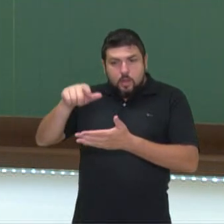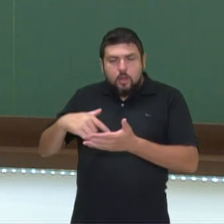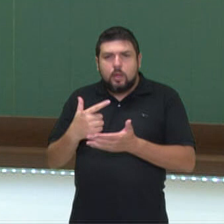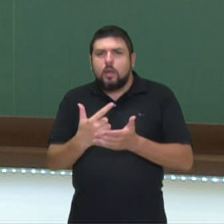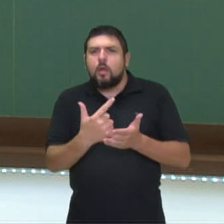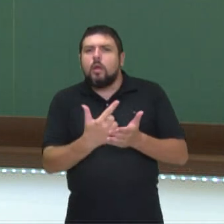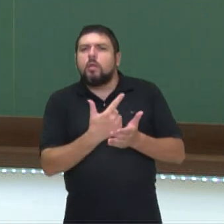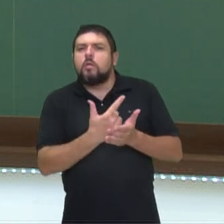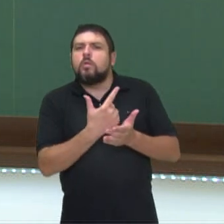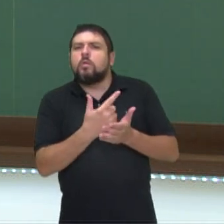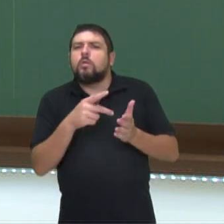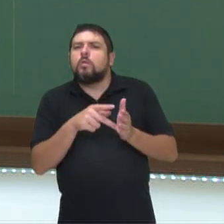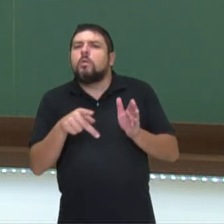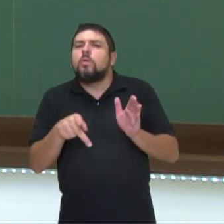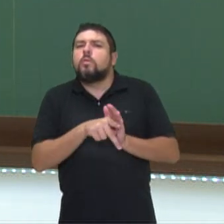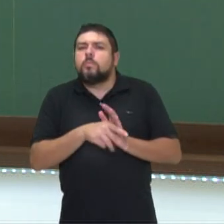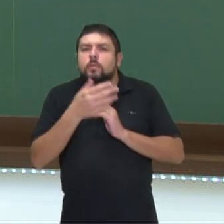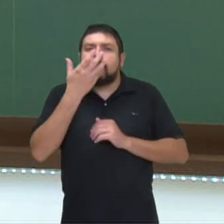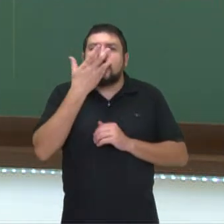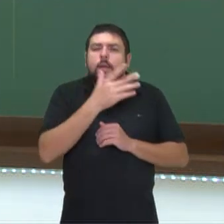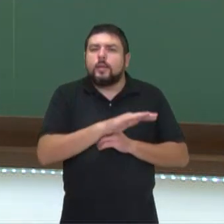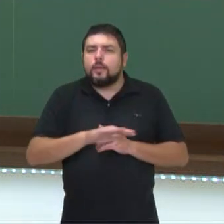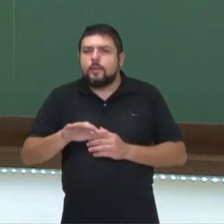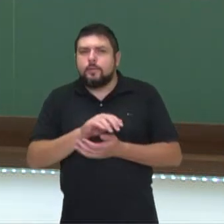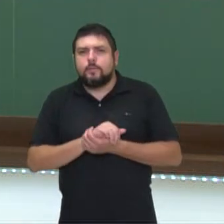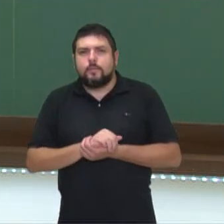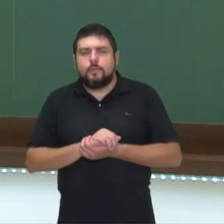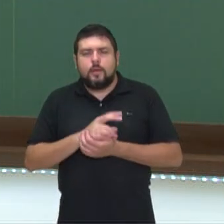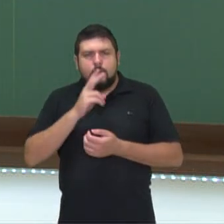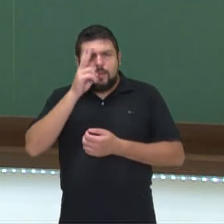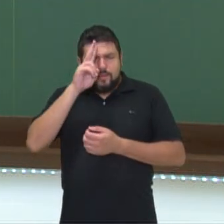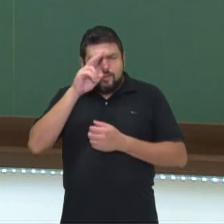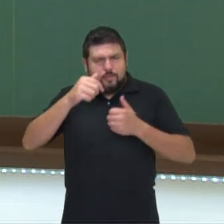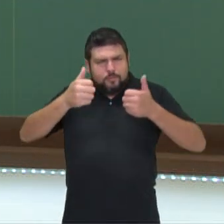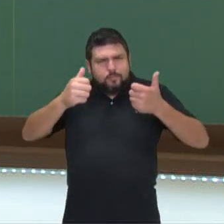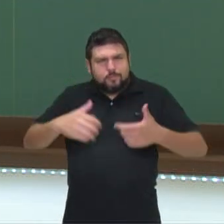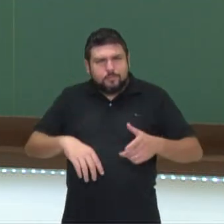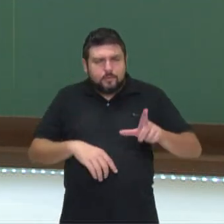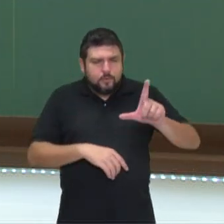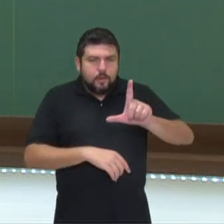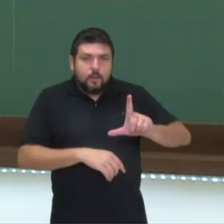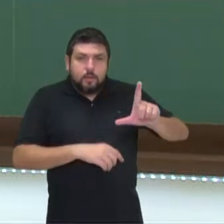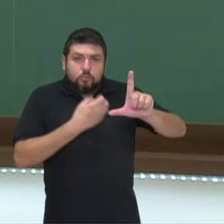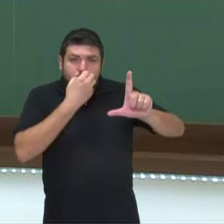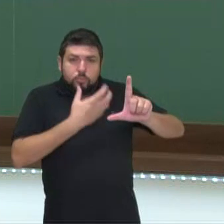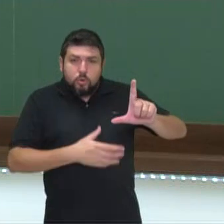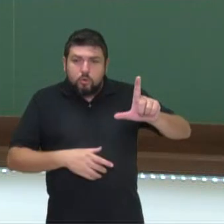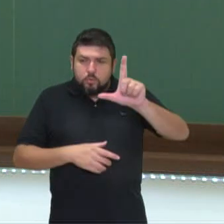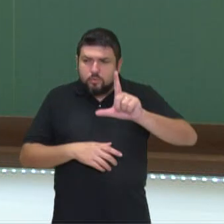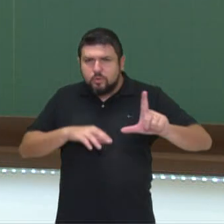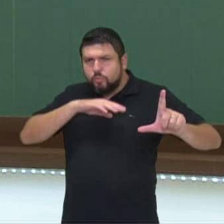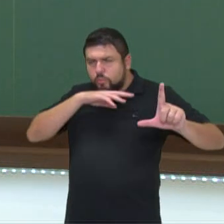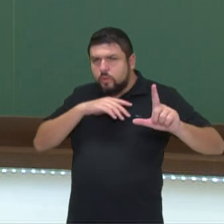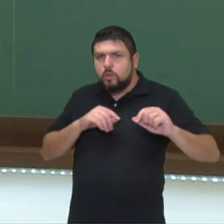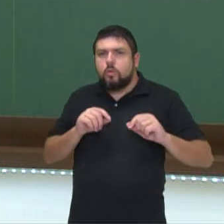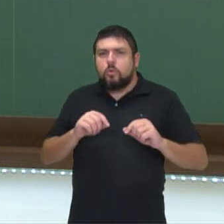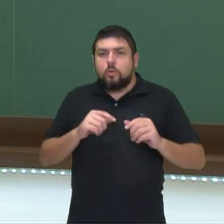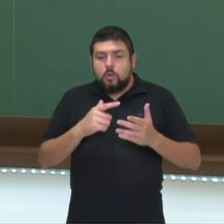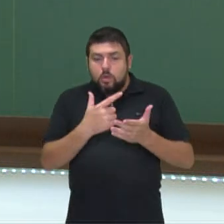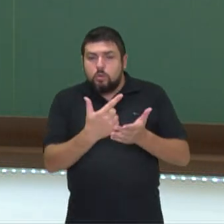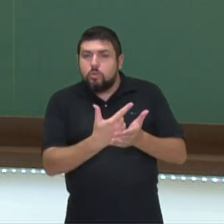infantil. Lembrando que falamos de literatura boa ou ruim no início, mas sim, focada somente no público